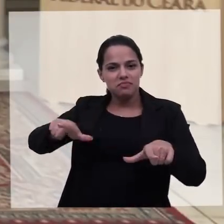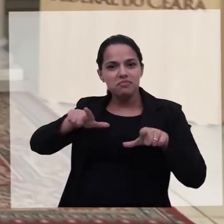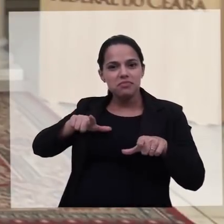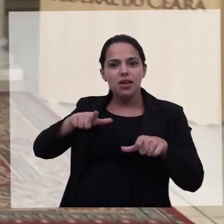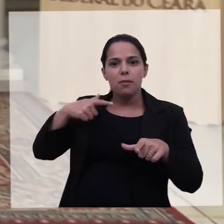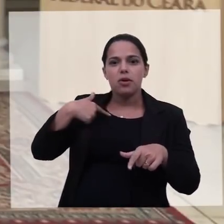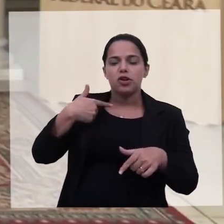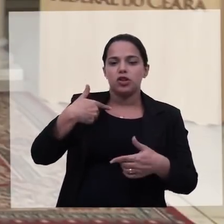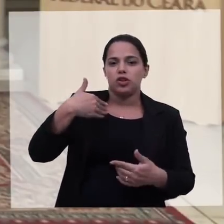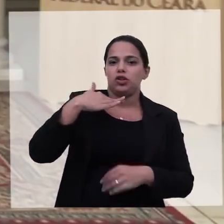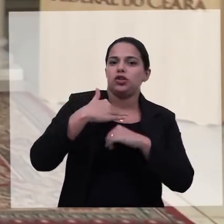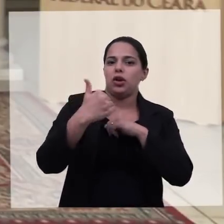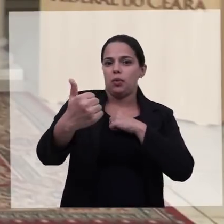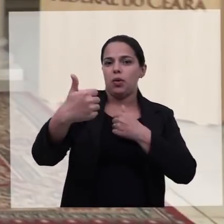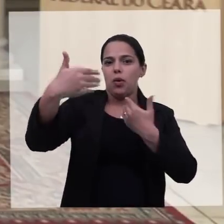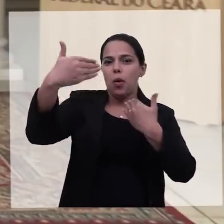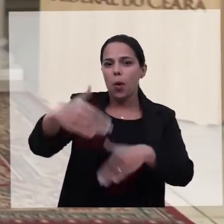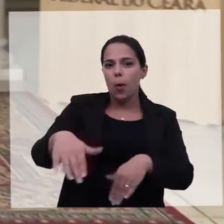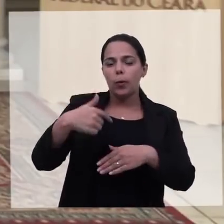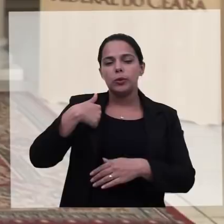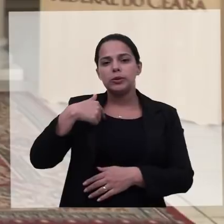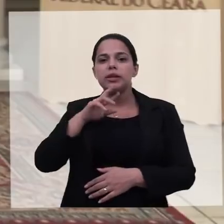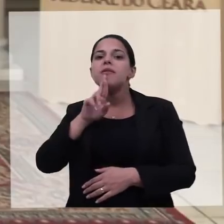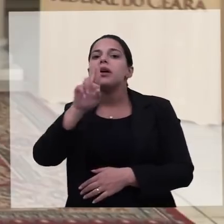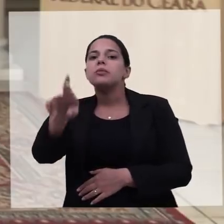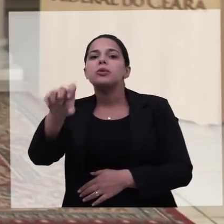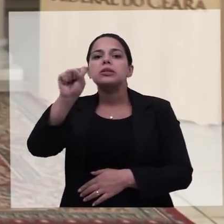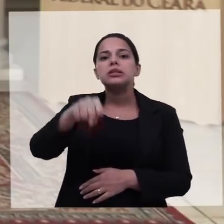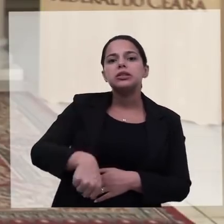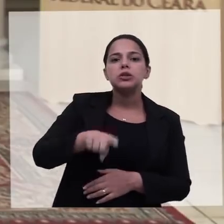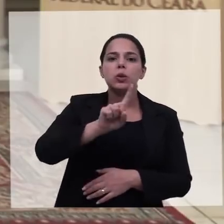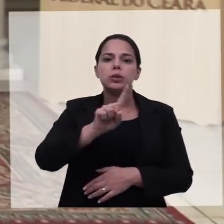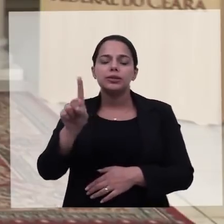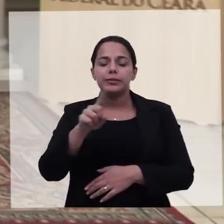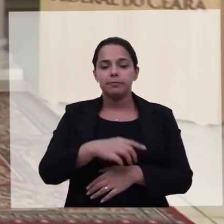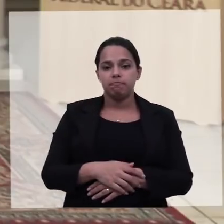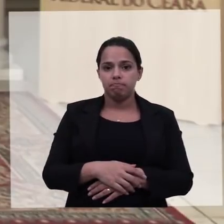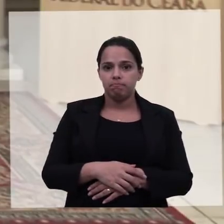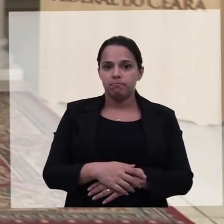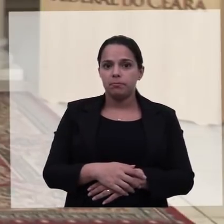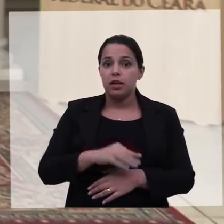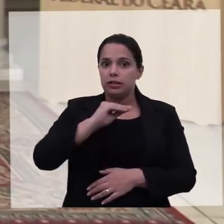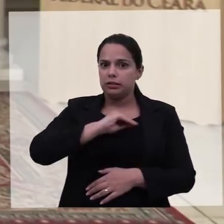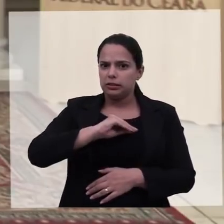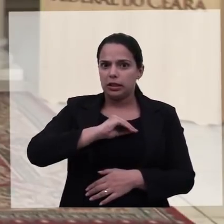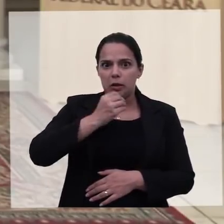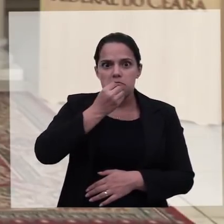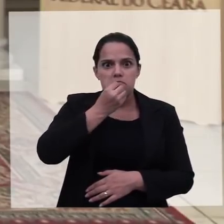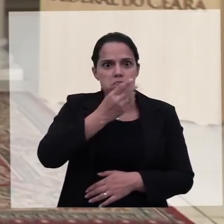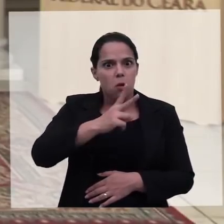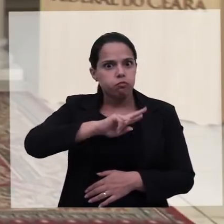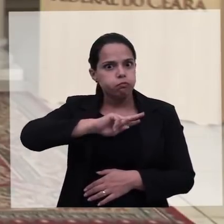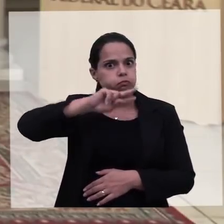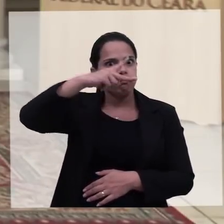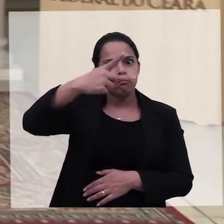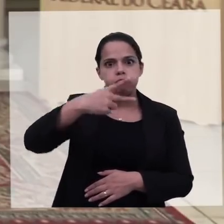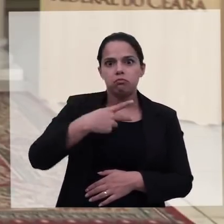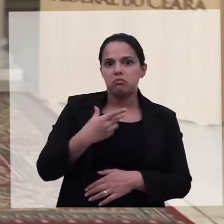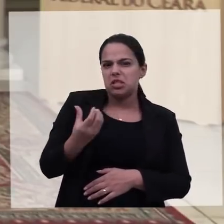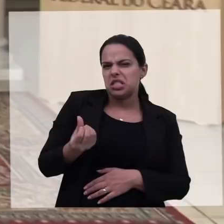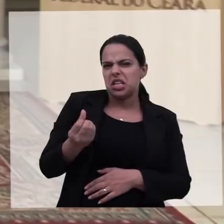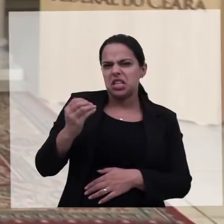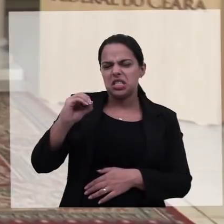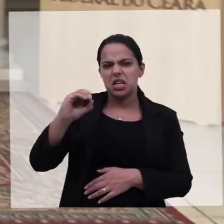mandar um telegrama. Dizendo se aceitava ou não. E eu o salário ia dobrar. 6 meses depois eu ia